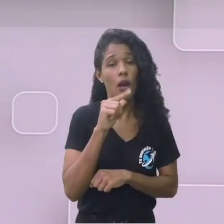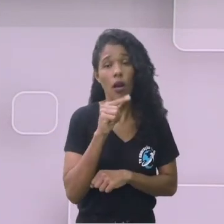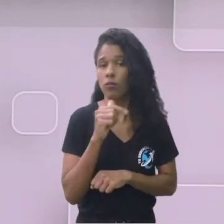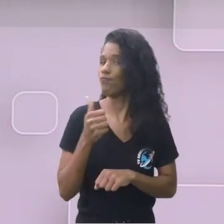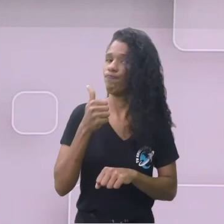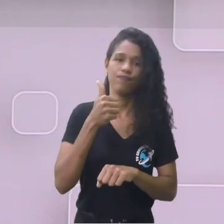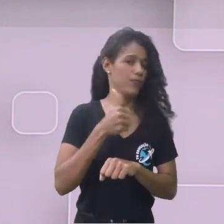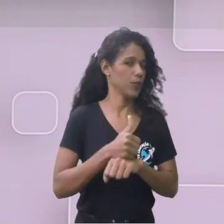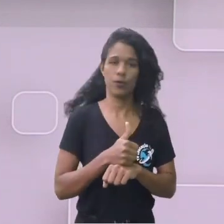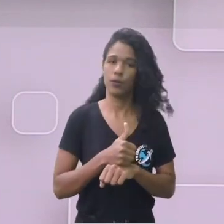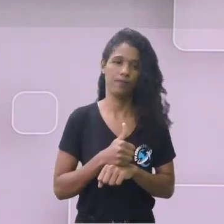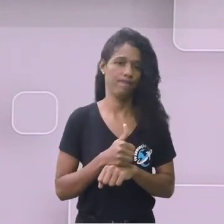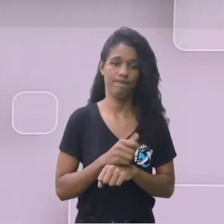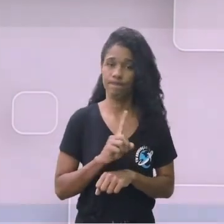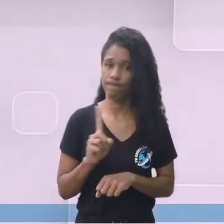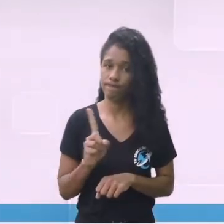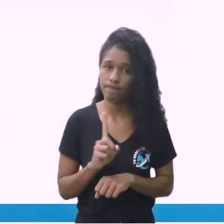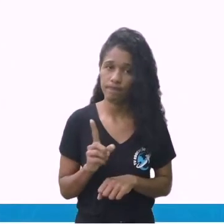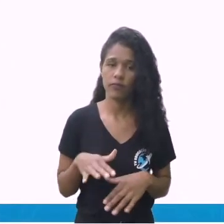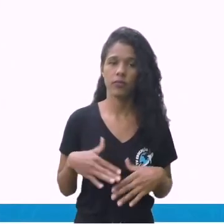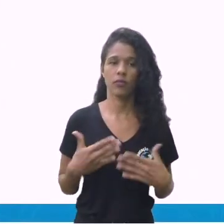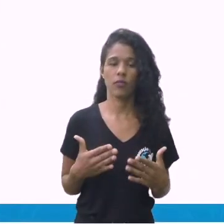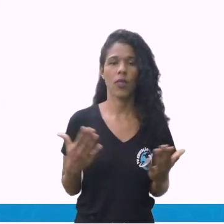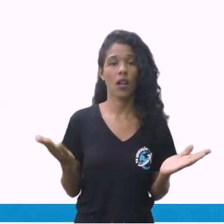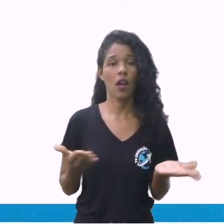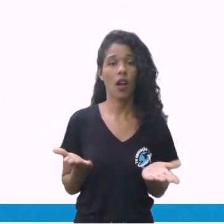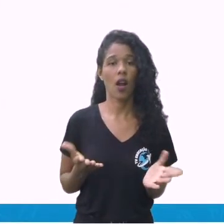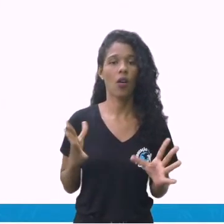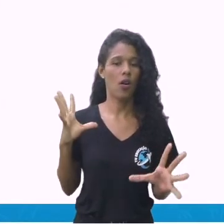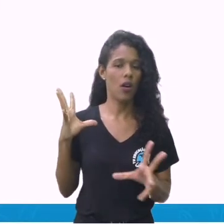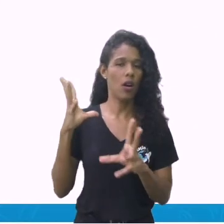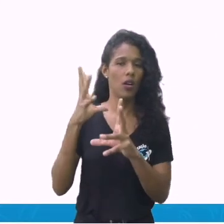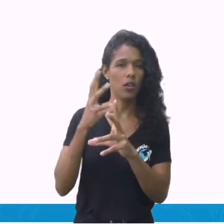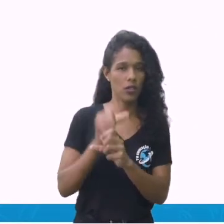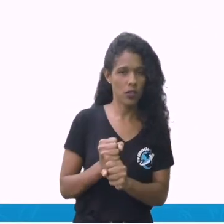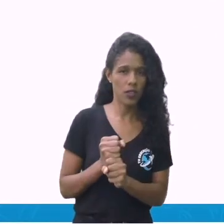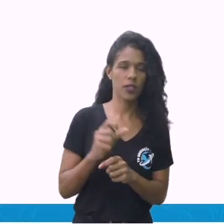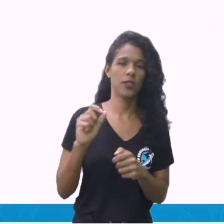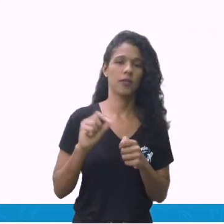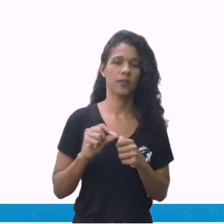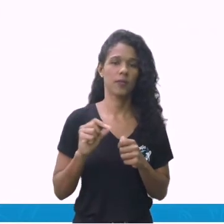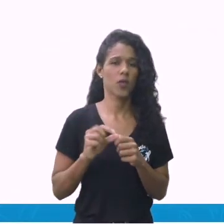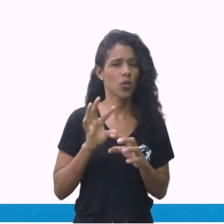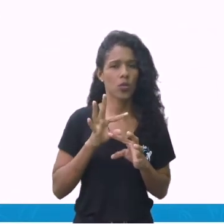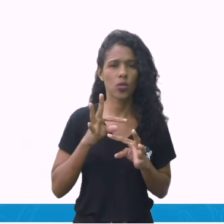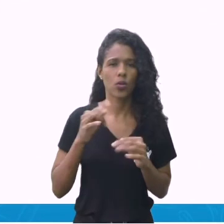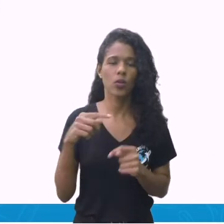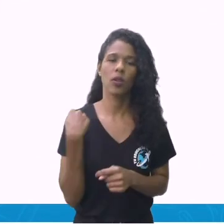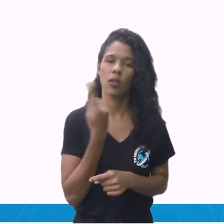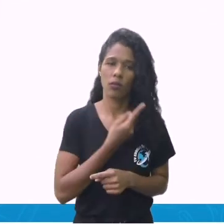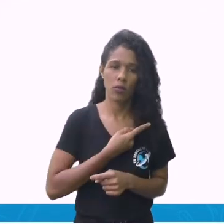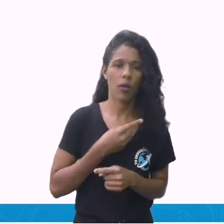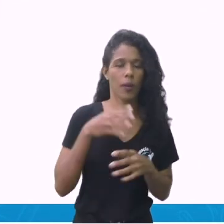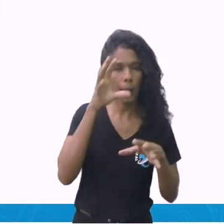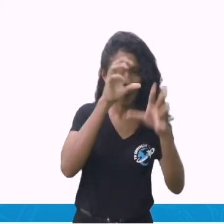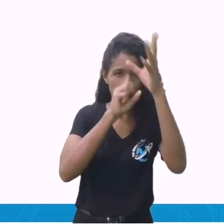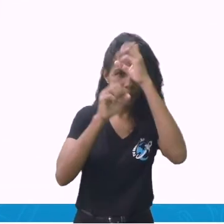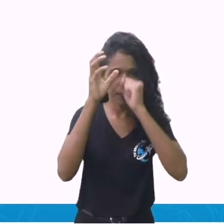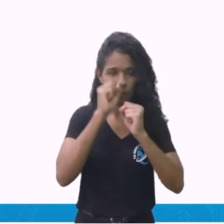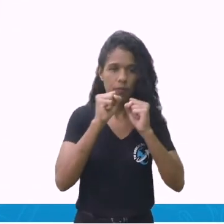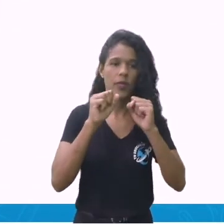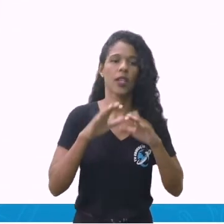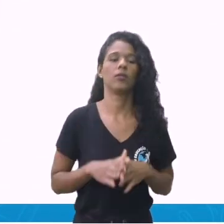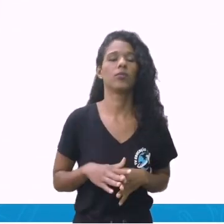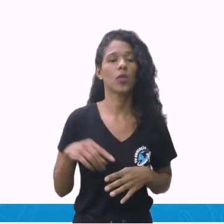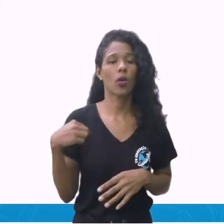Agora nós vamos para a nossa revisão de tudo aquilo que a gente falou, tá? Então esse momento aqui a gente passa bem rápido. Nós falamos